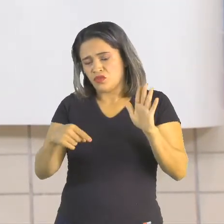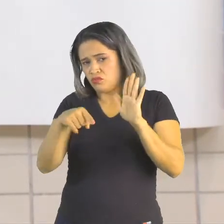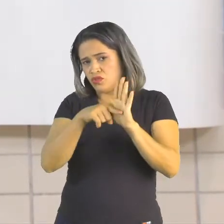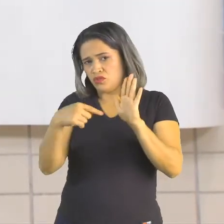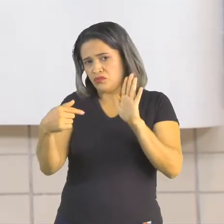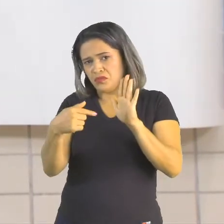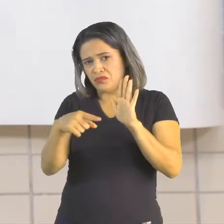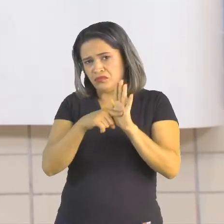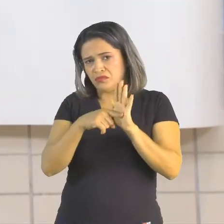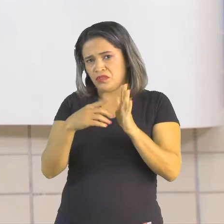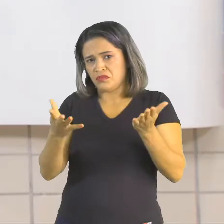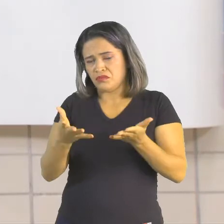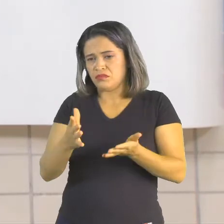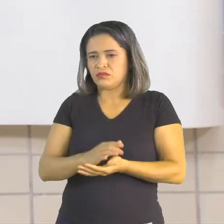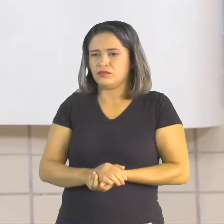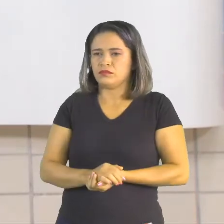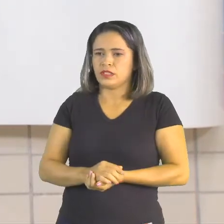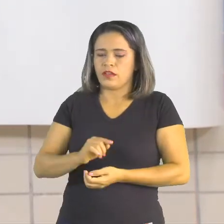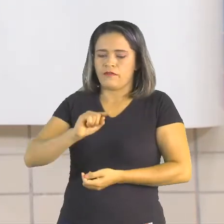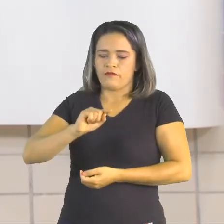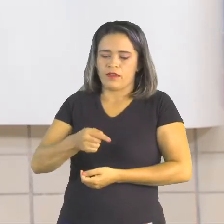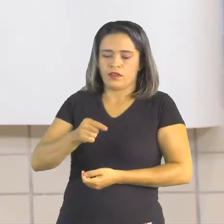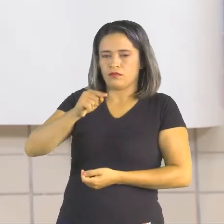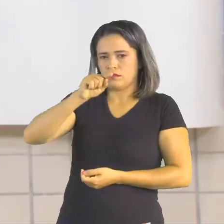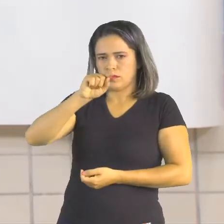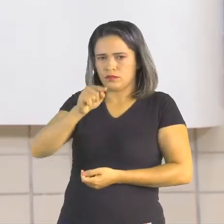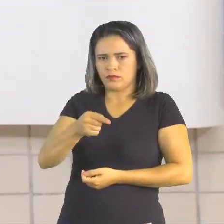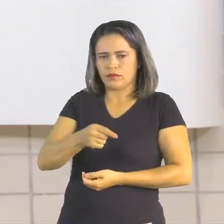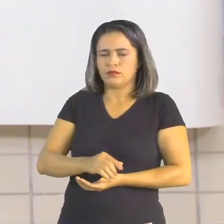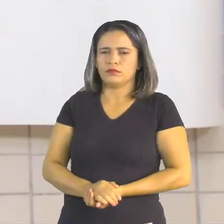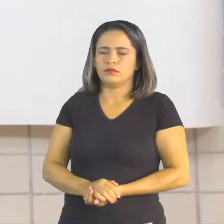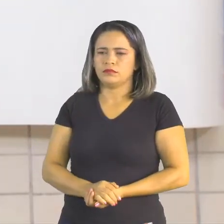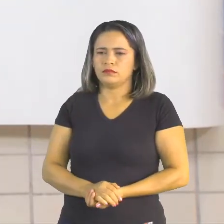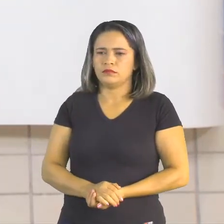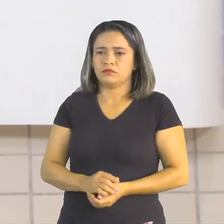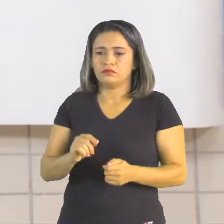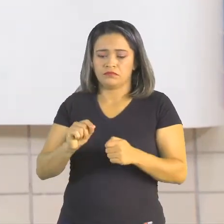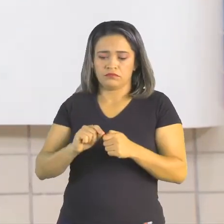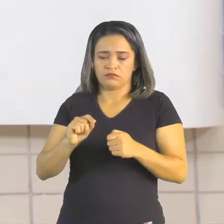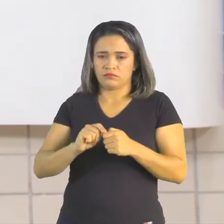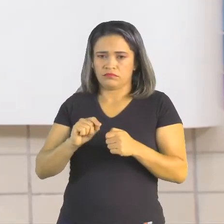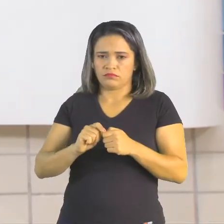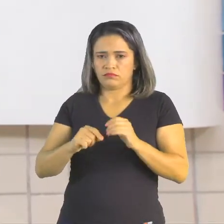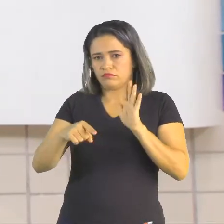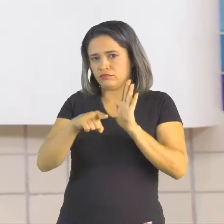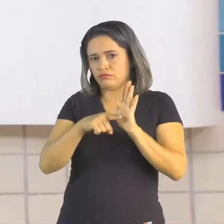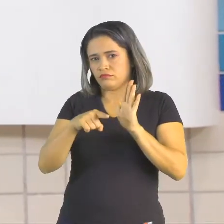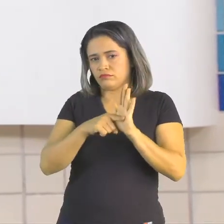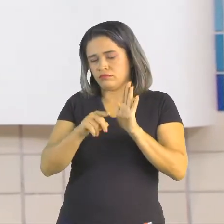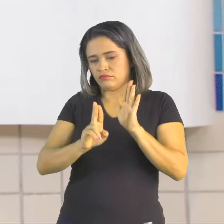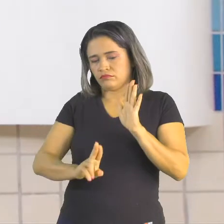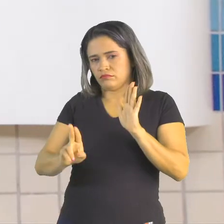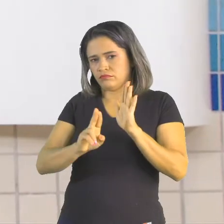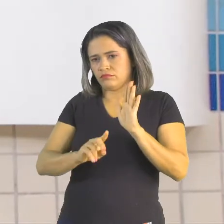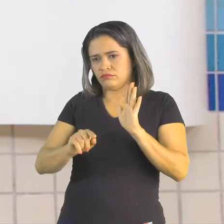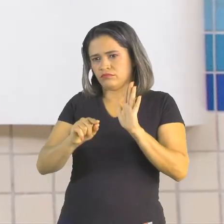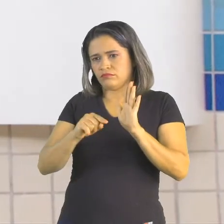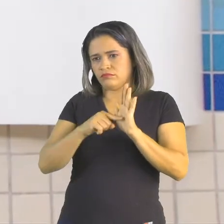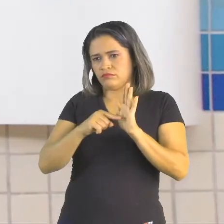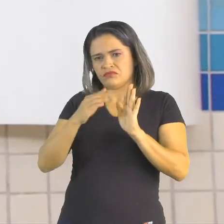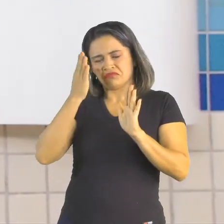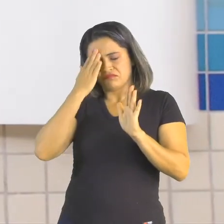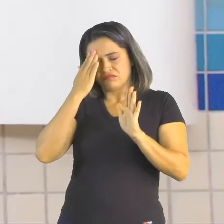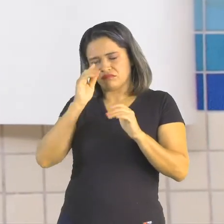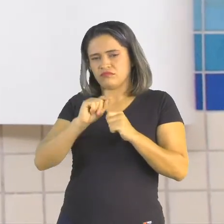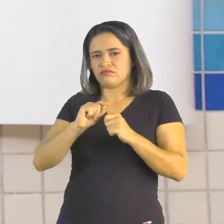vírgula embaixo de vírgula e fazer a minha subtração usual igual eu já sei